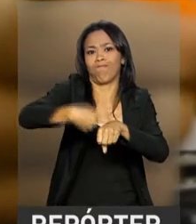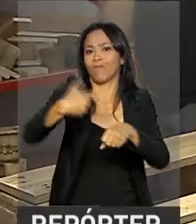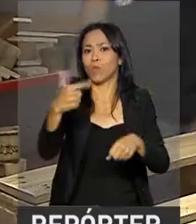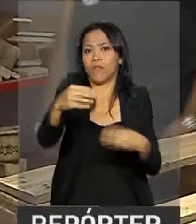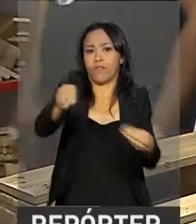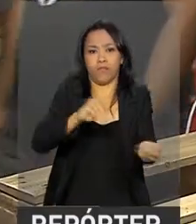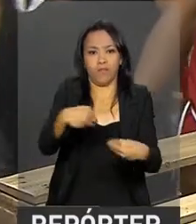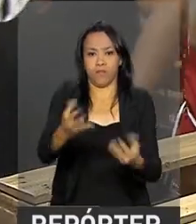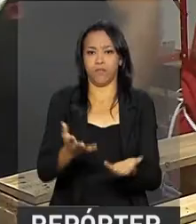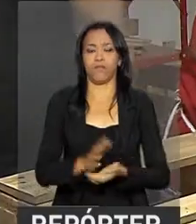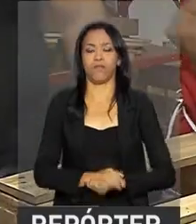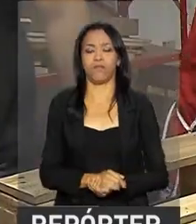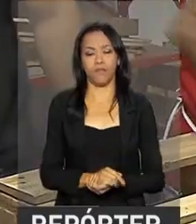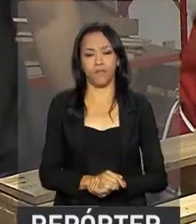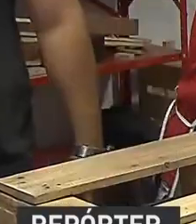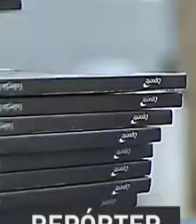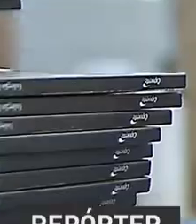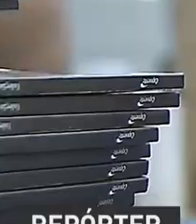ascender